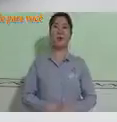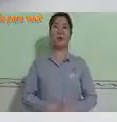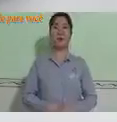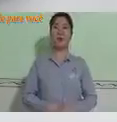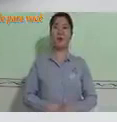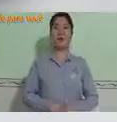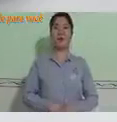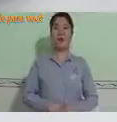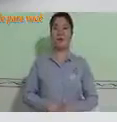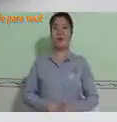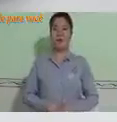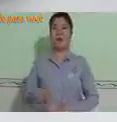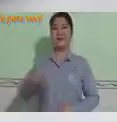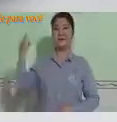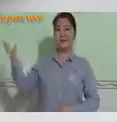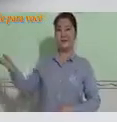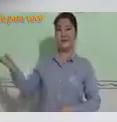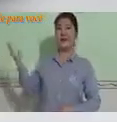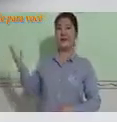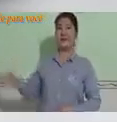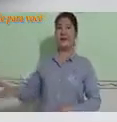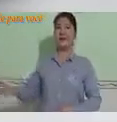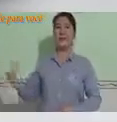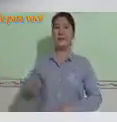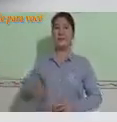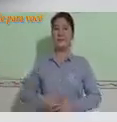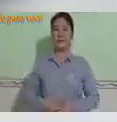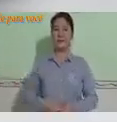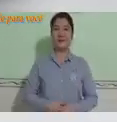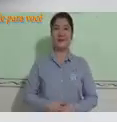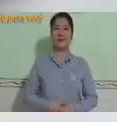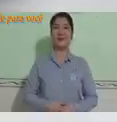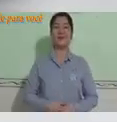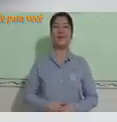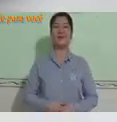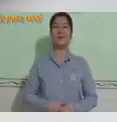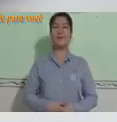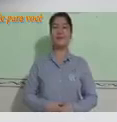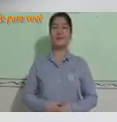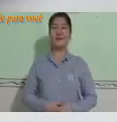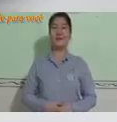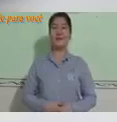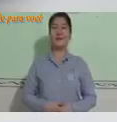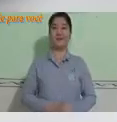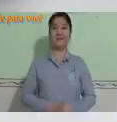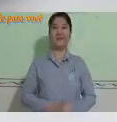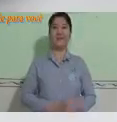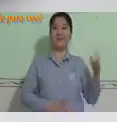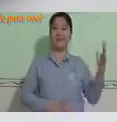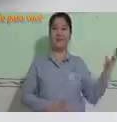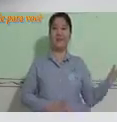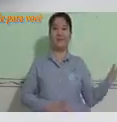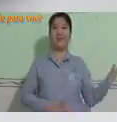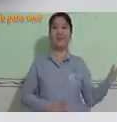As dicas para emagrecer: se me esforço a incluir mudanças de hábitos em casa e no supermercado, vírgula, e a prática de atividade